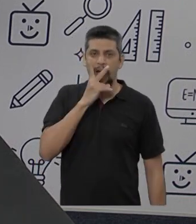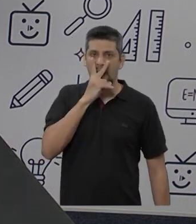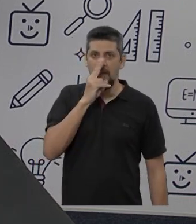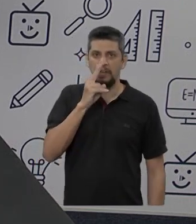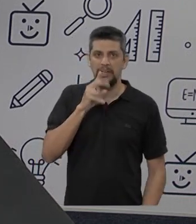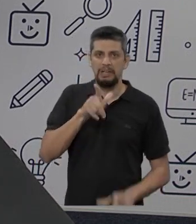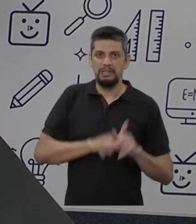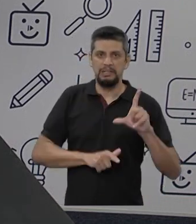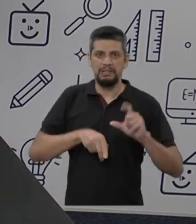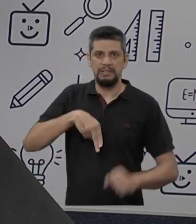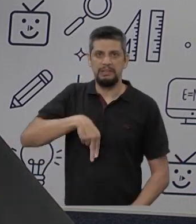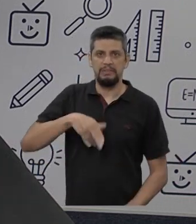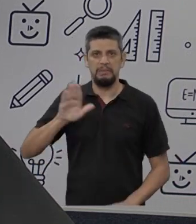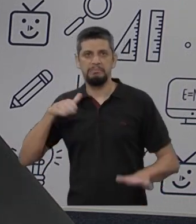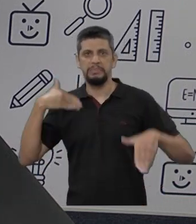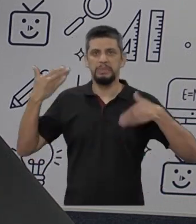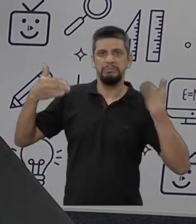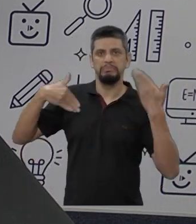Acho que ele foi passear um pouquinho.